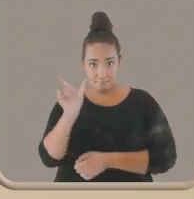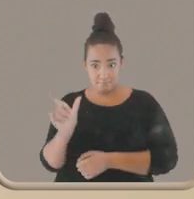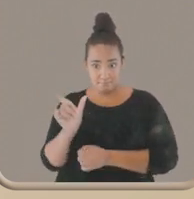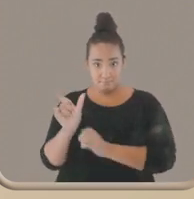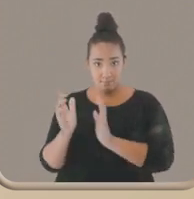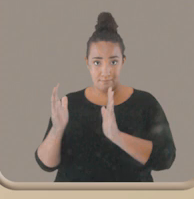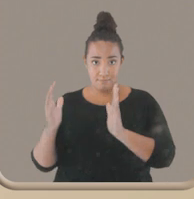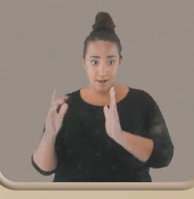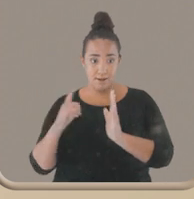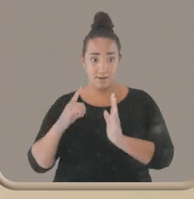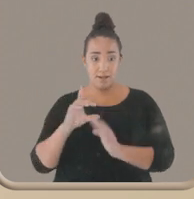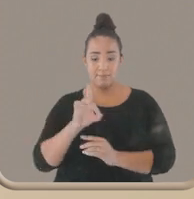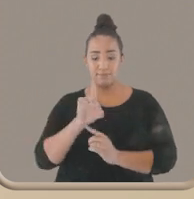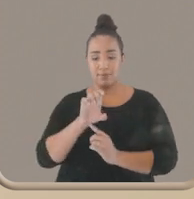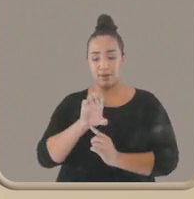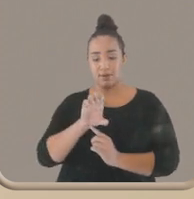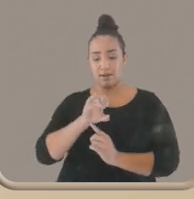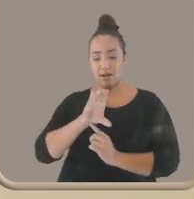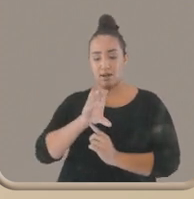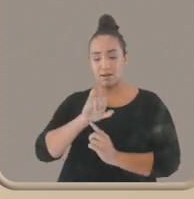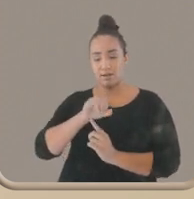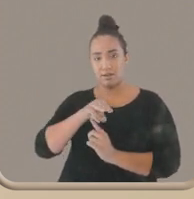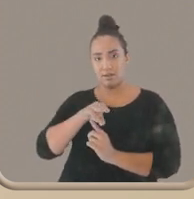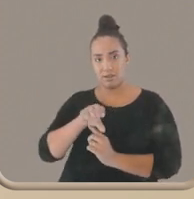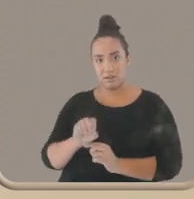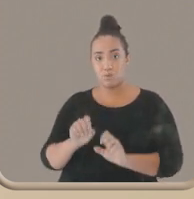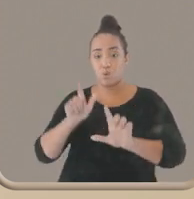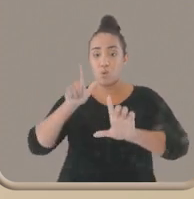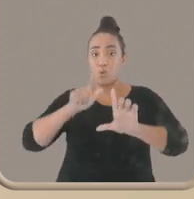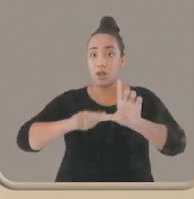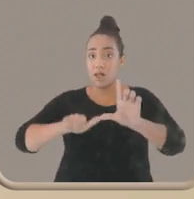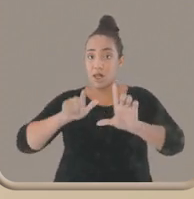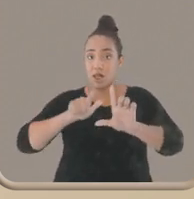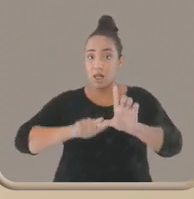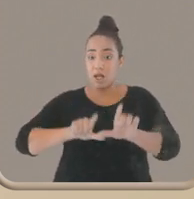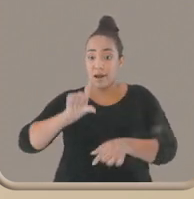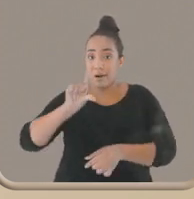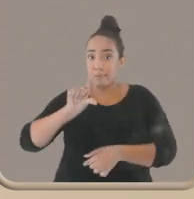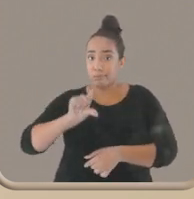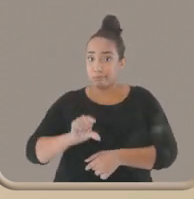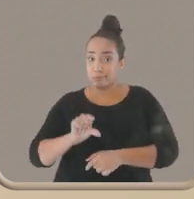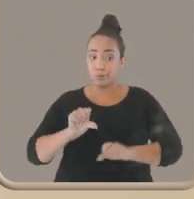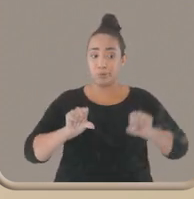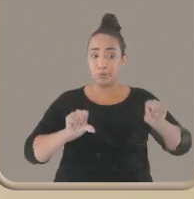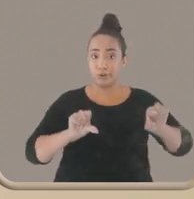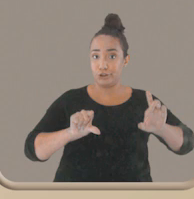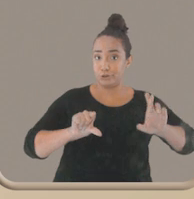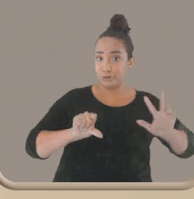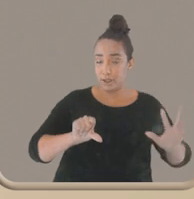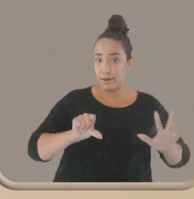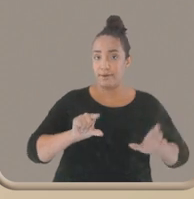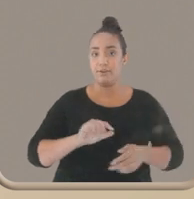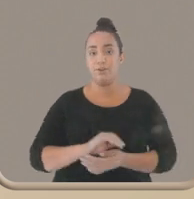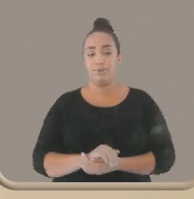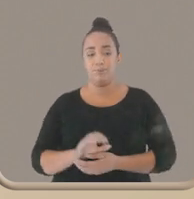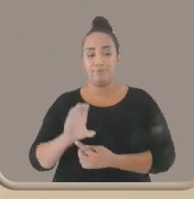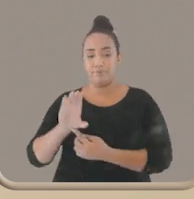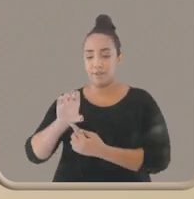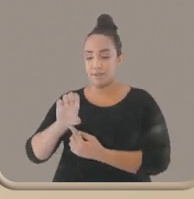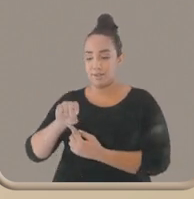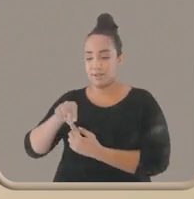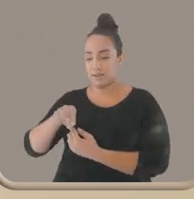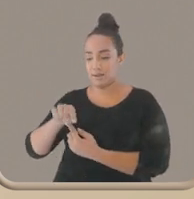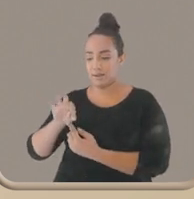decimal, nós temos o décimo, com letra minúscula para diferenciar da dezena, o centésimo